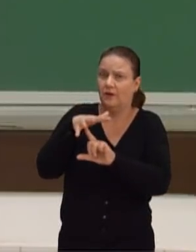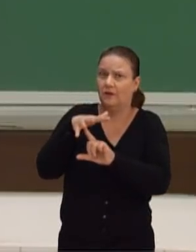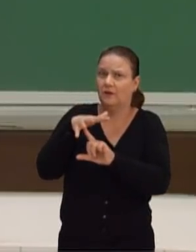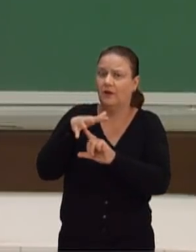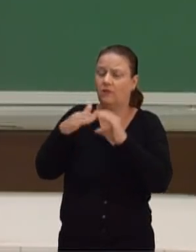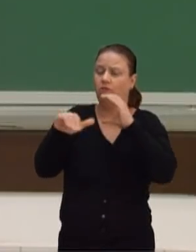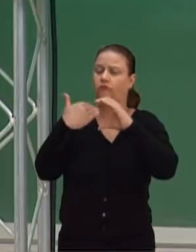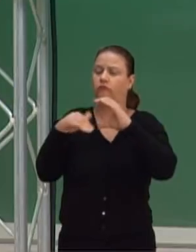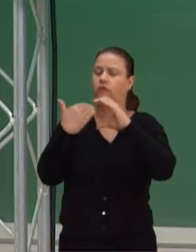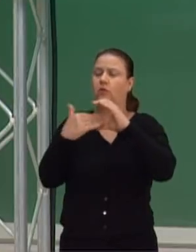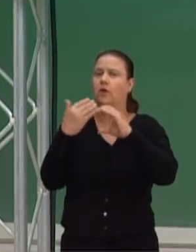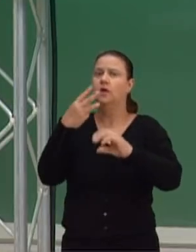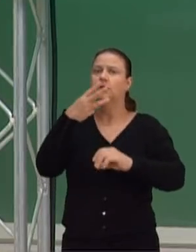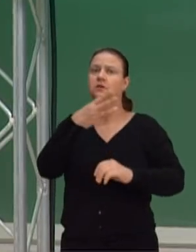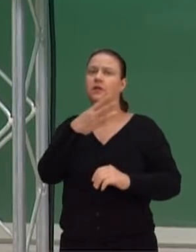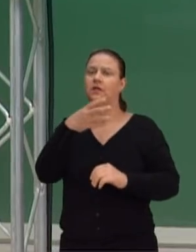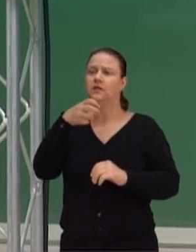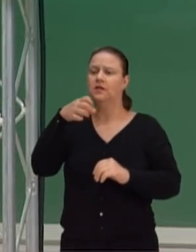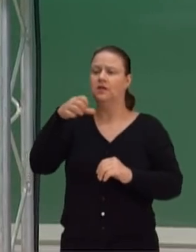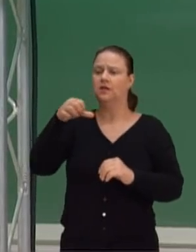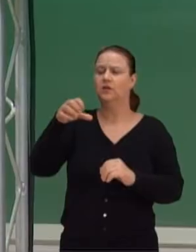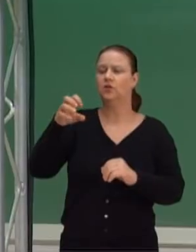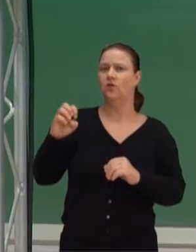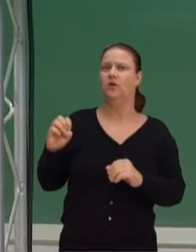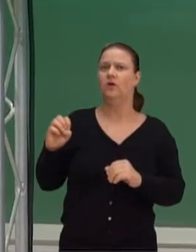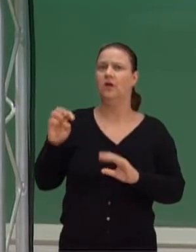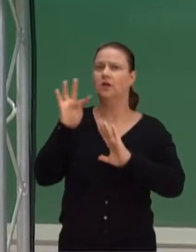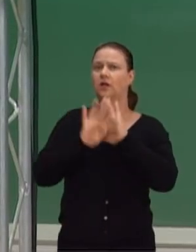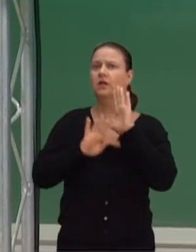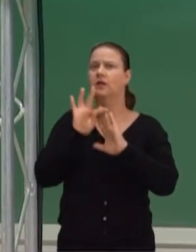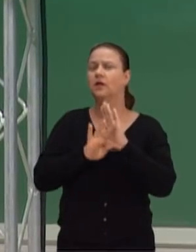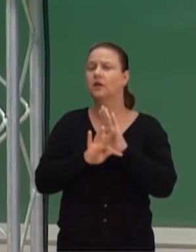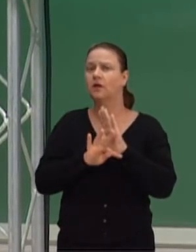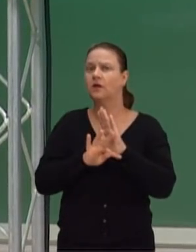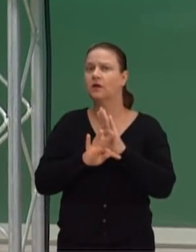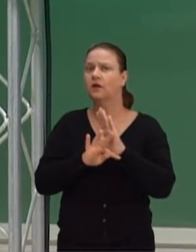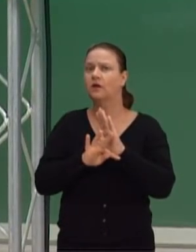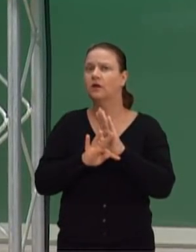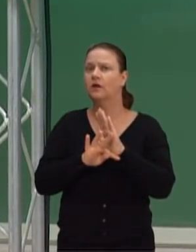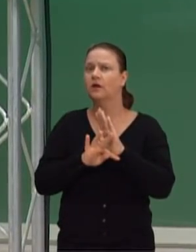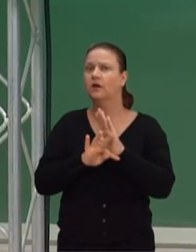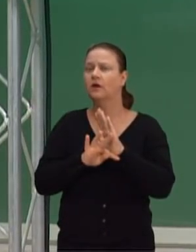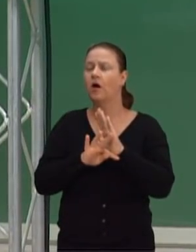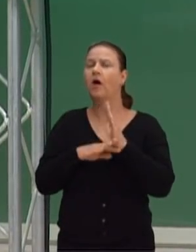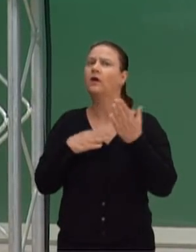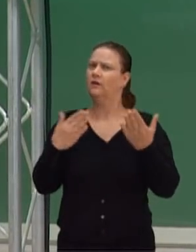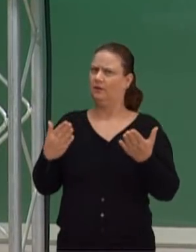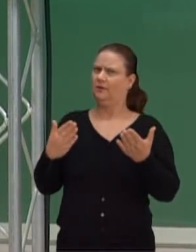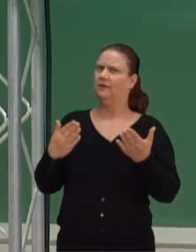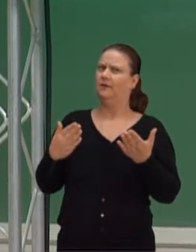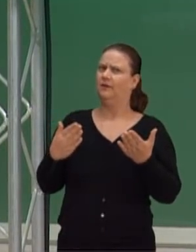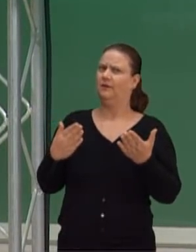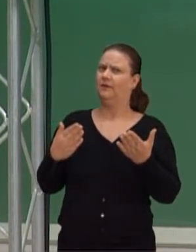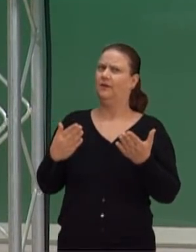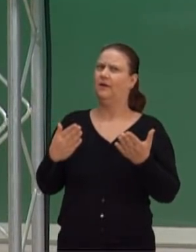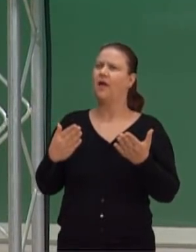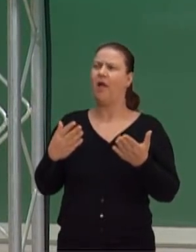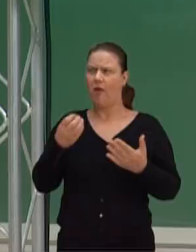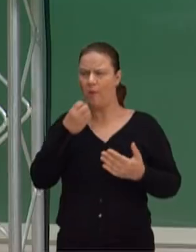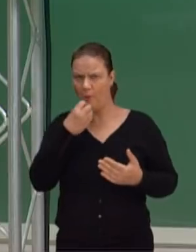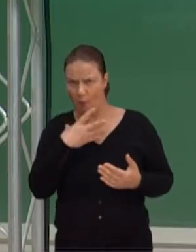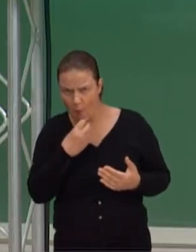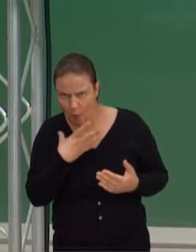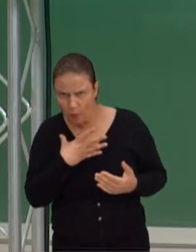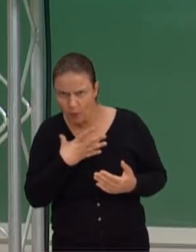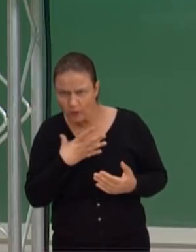mais alunos do 6º ano. Os outros não erraram, professora. Isso é bom? Eu sei que eles não me mandaram